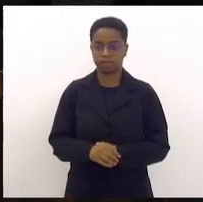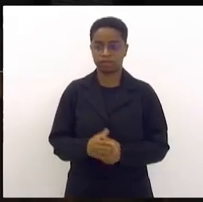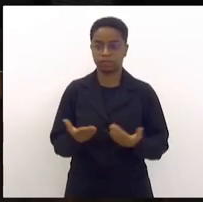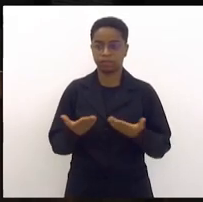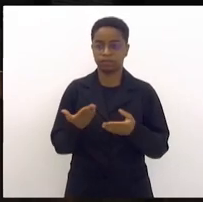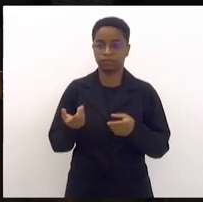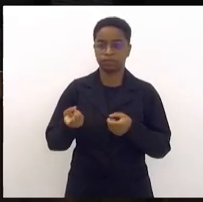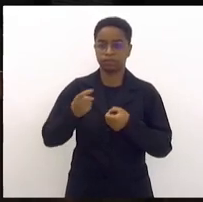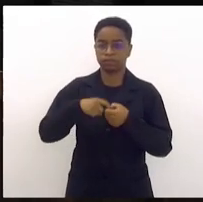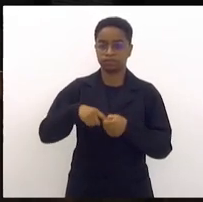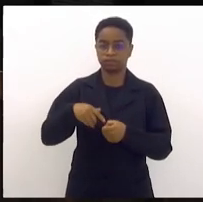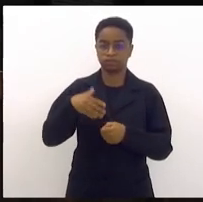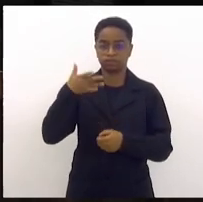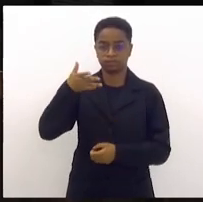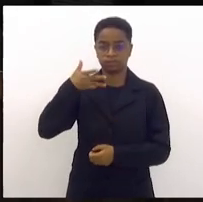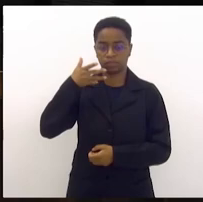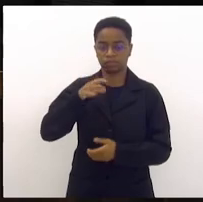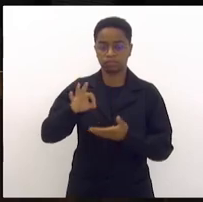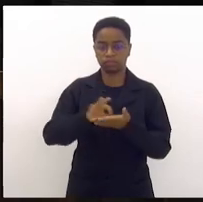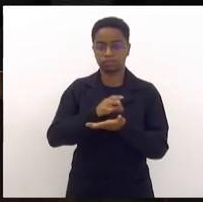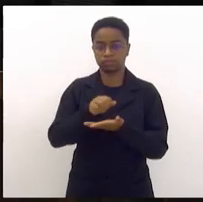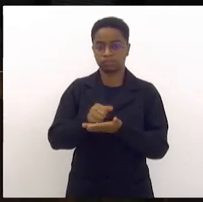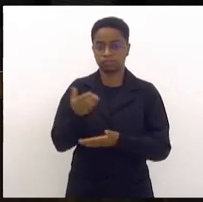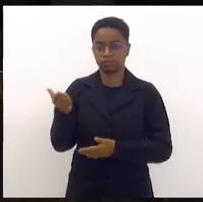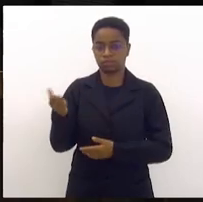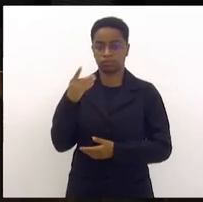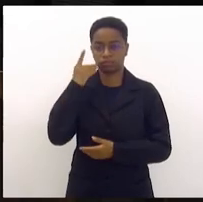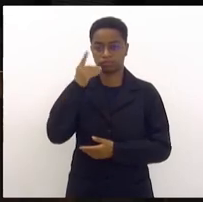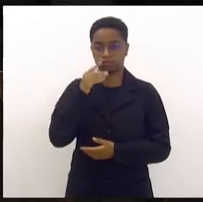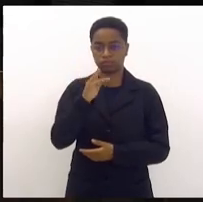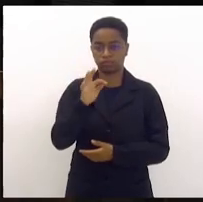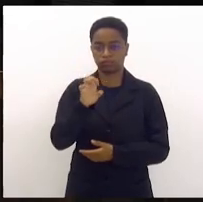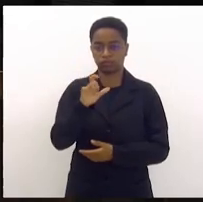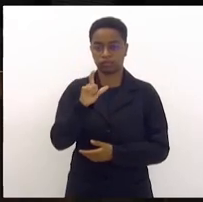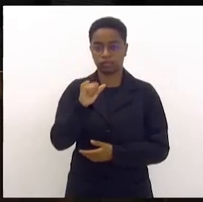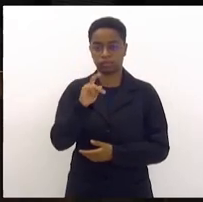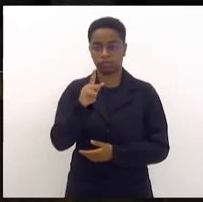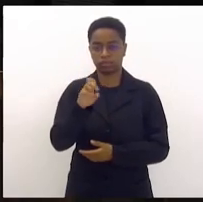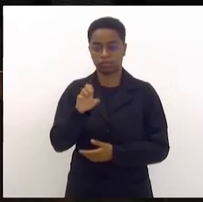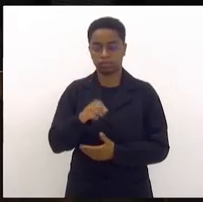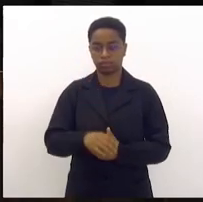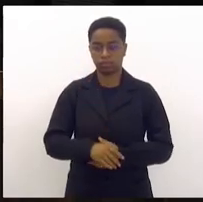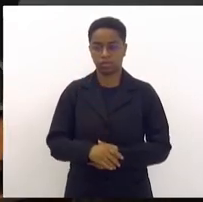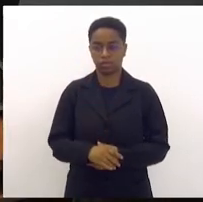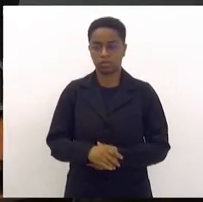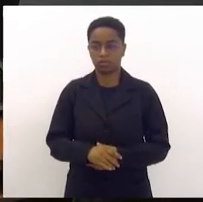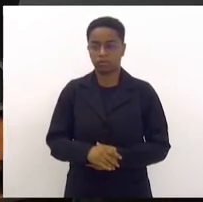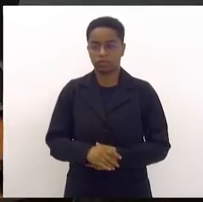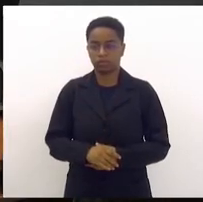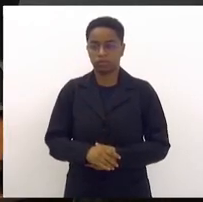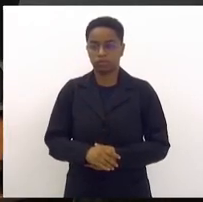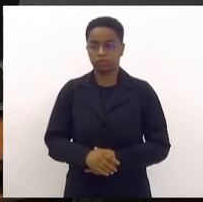Retornamos ao expediente final com o orador inscrito, deputado Felipe Pobel.